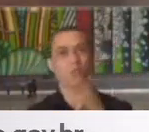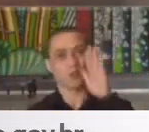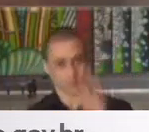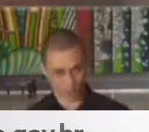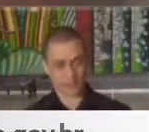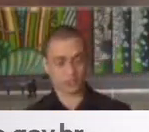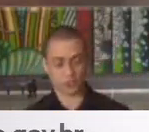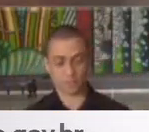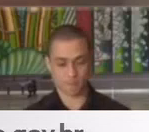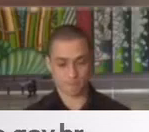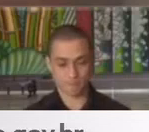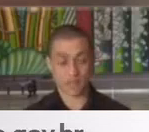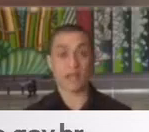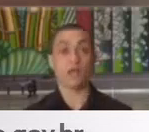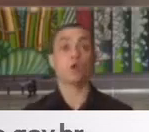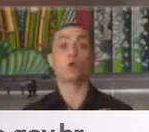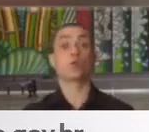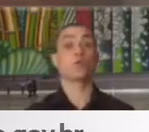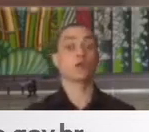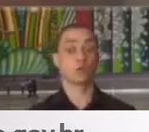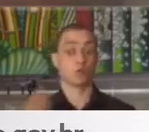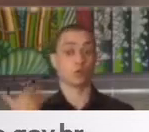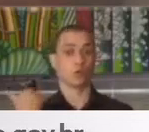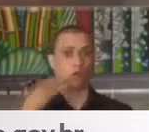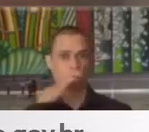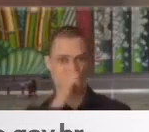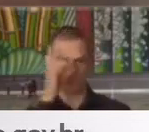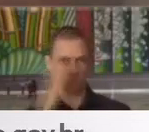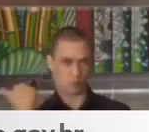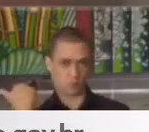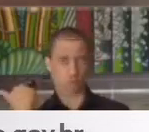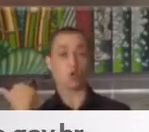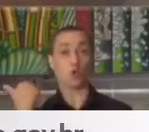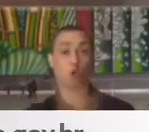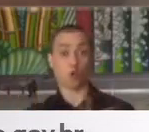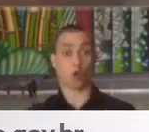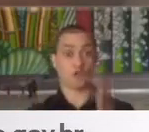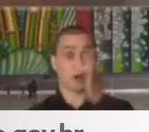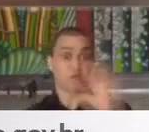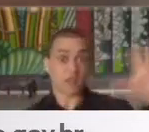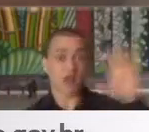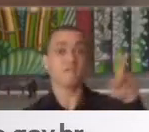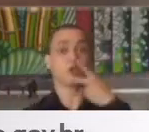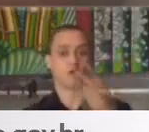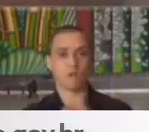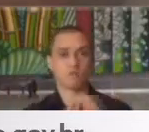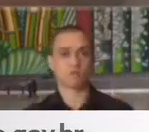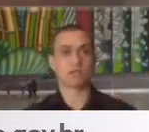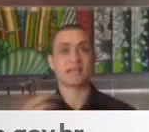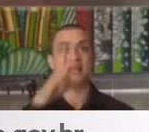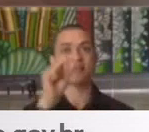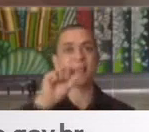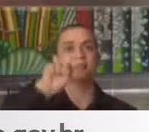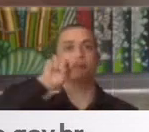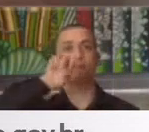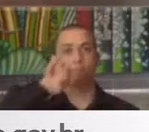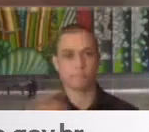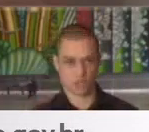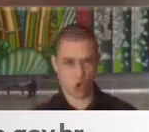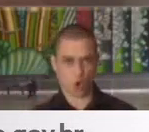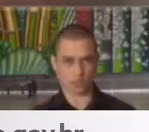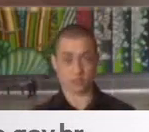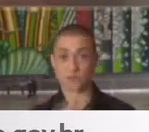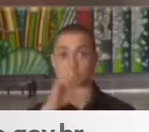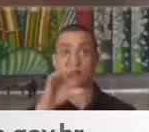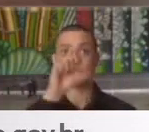todos. Governador, no fim de semana o governo federal tinha anunciado que eles vão distribuir 10 milhões de doses de testes, 10 milhões de doses não, 10